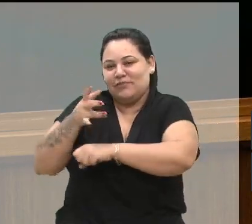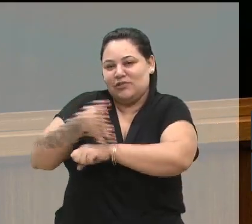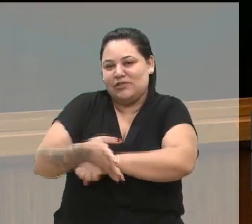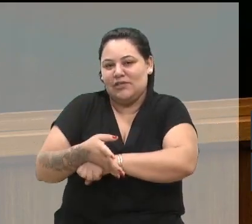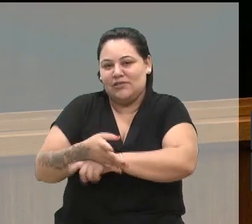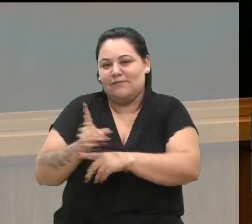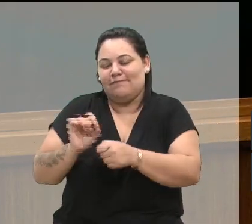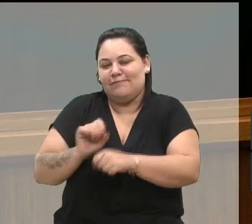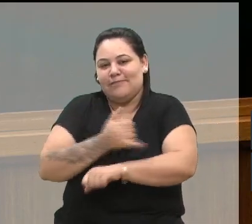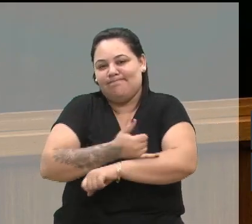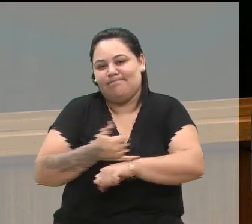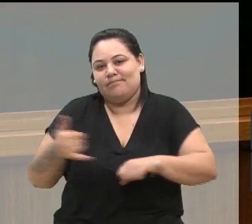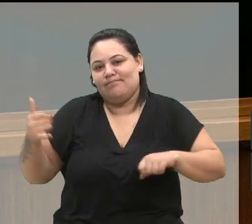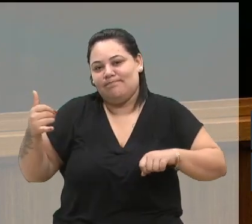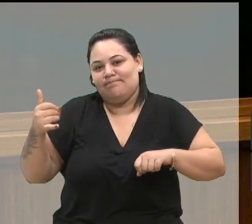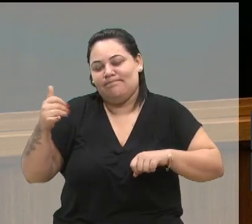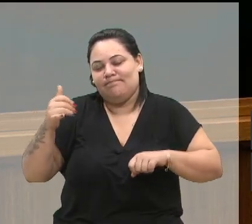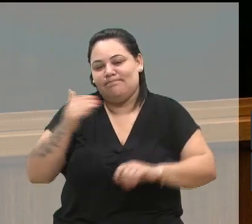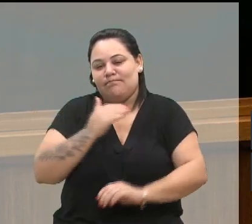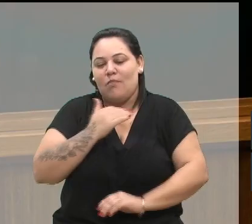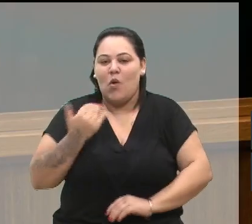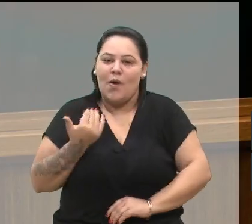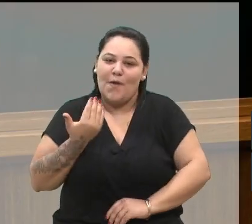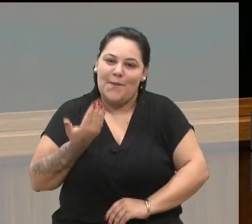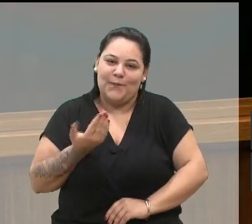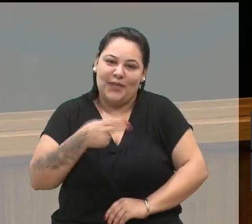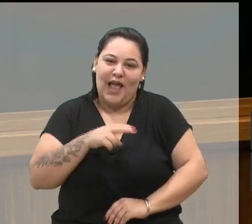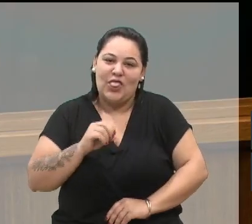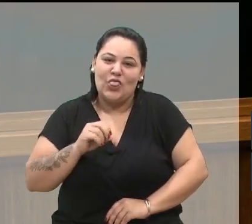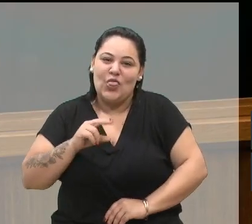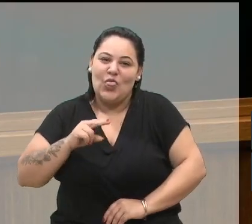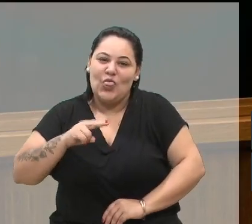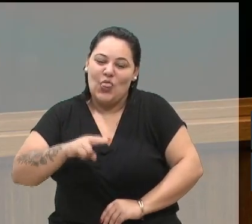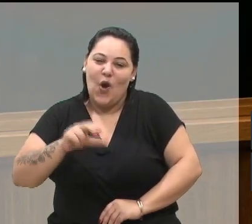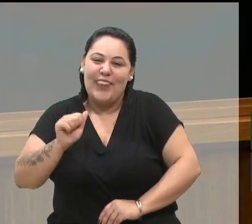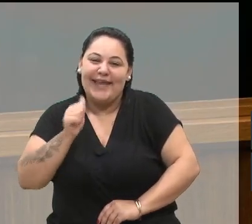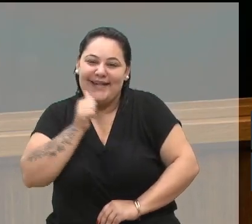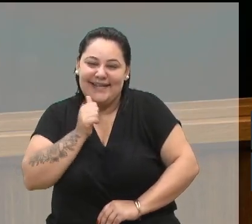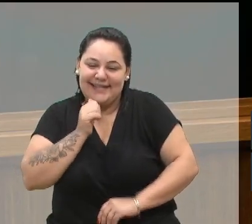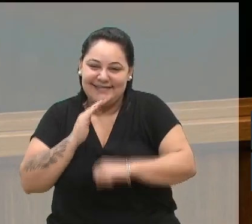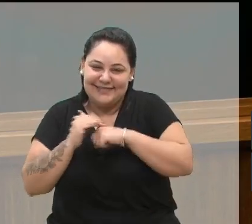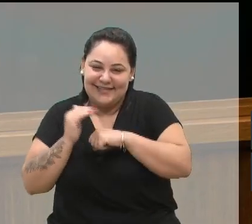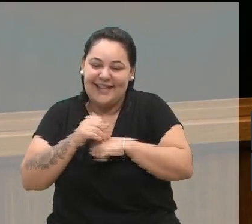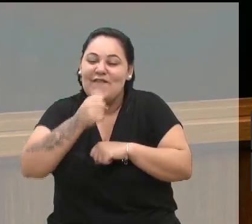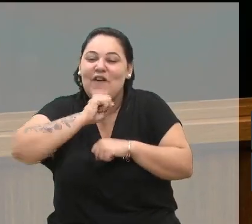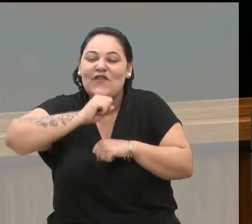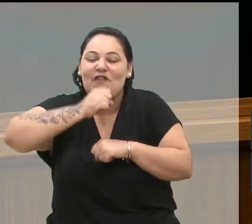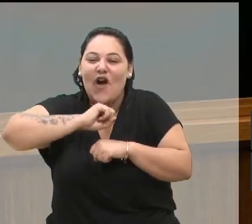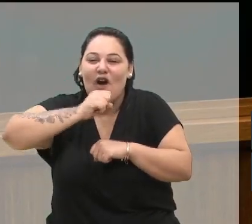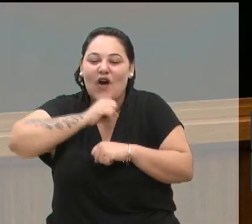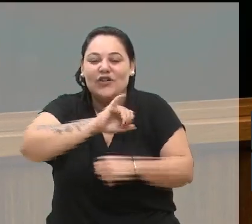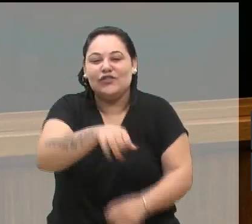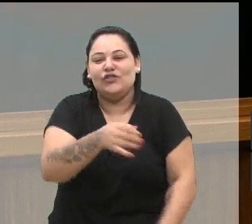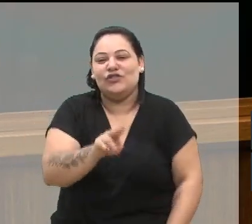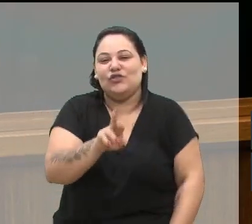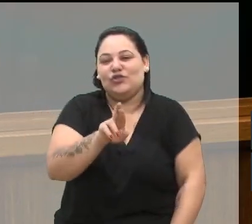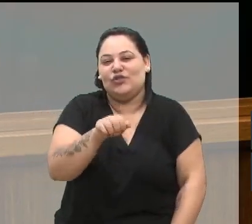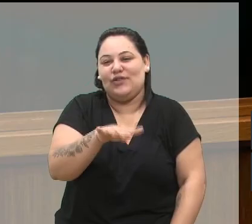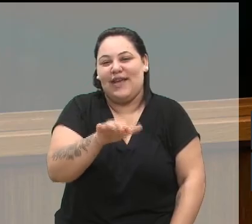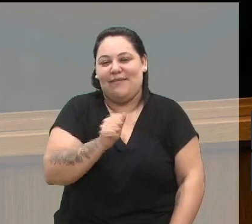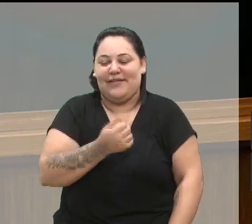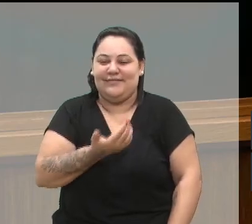seu passamento, a nona Jurema, né, como todo mundo a chamava carinhosamente. Então, é